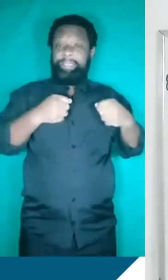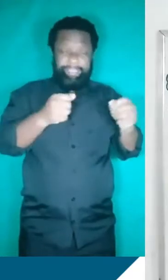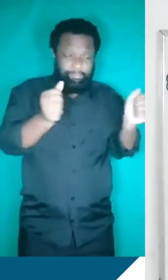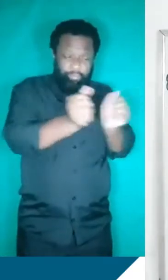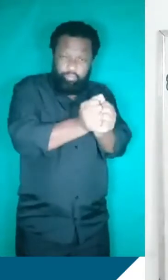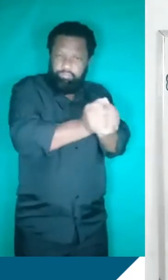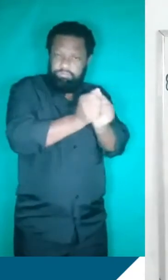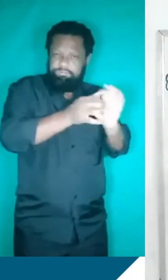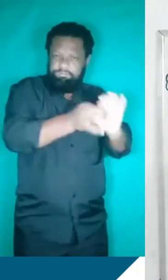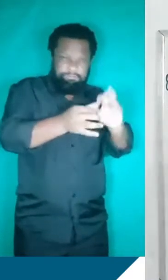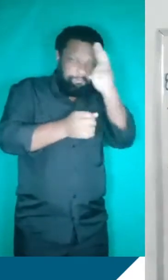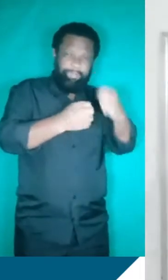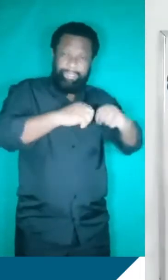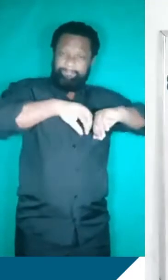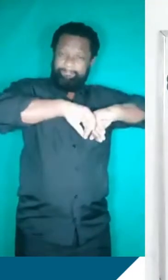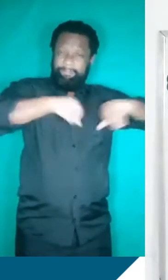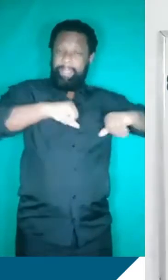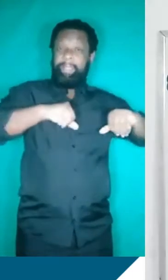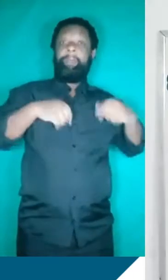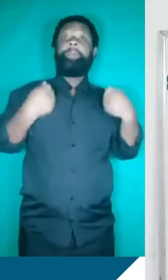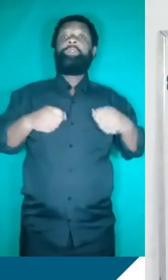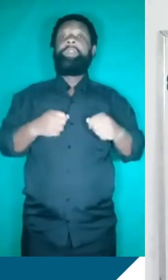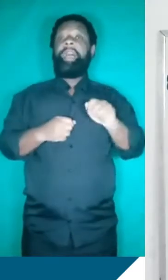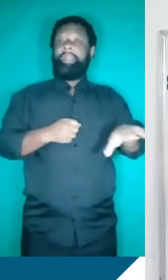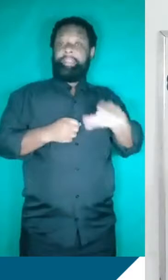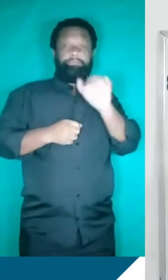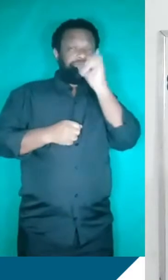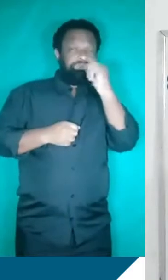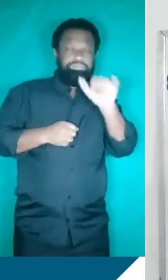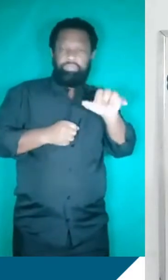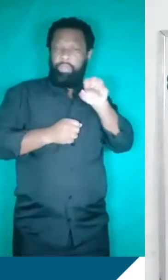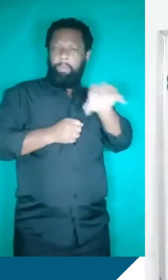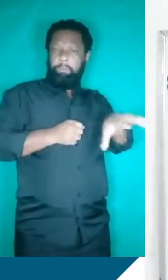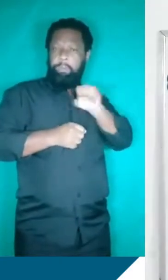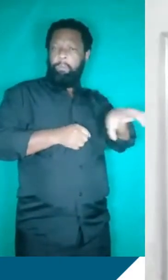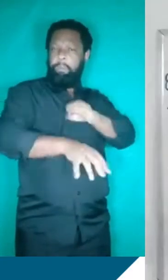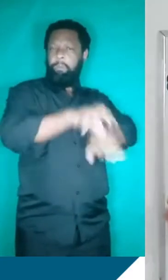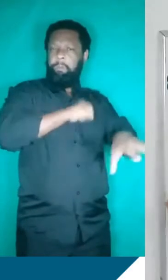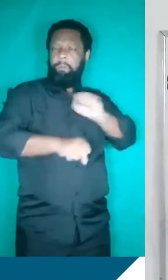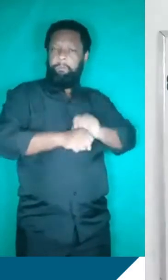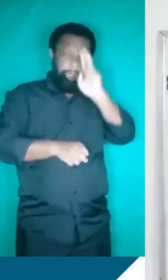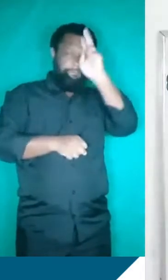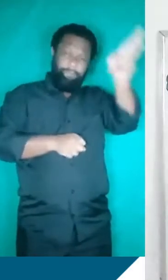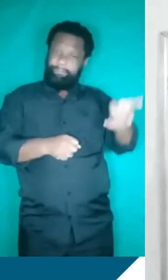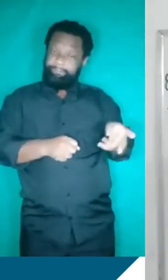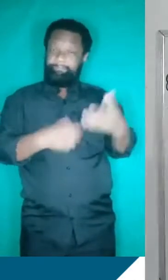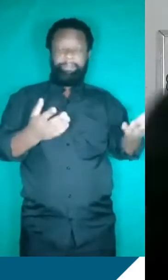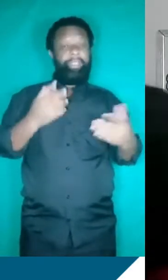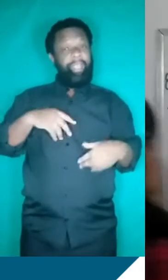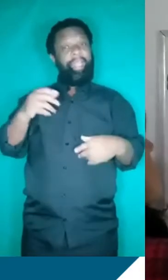esse tipo de interação, que é uma interação muito forte. Então, eu preciso absorver bastante energia, por isso, essa